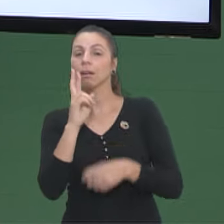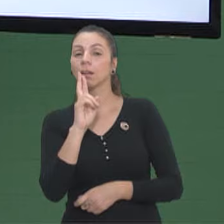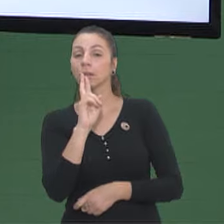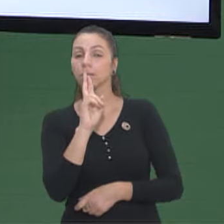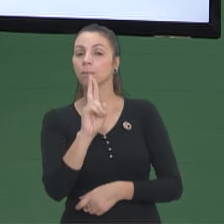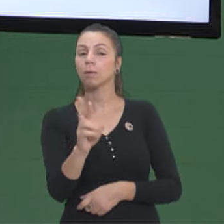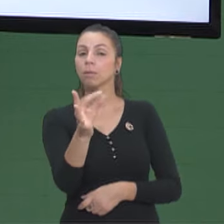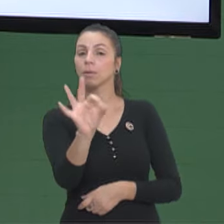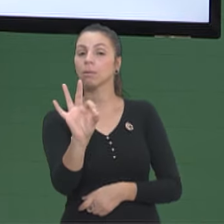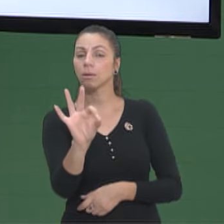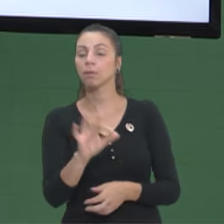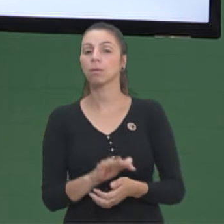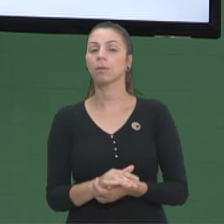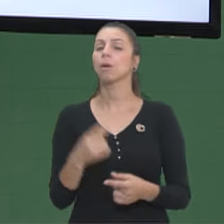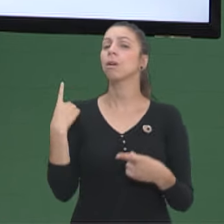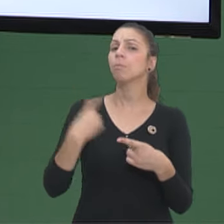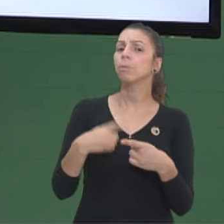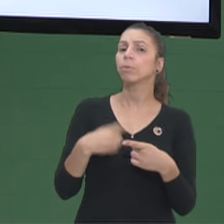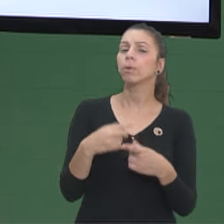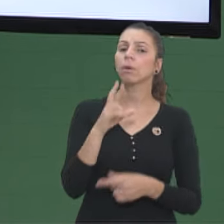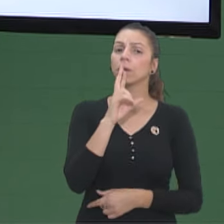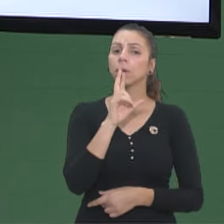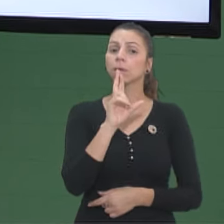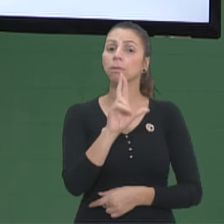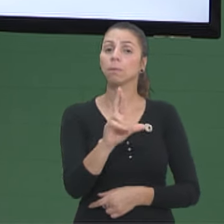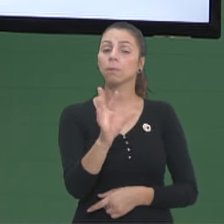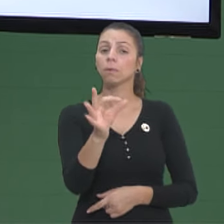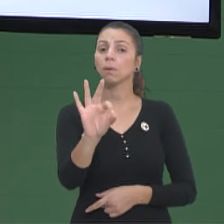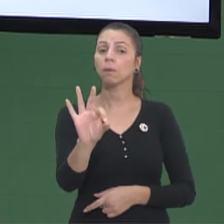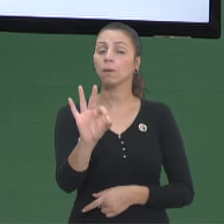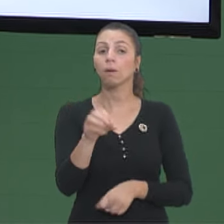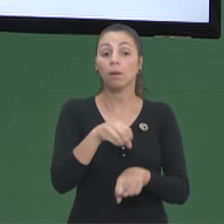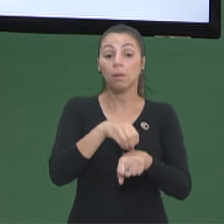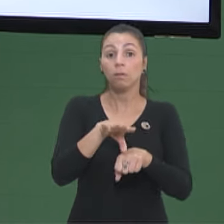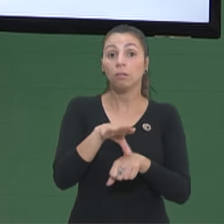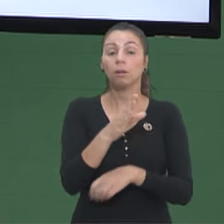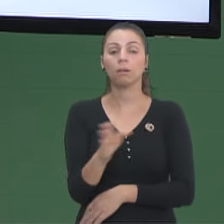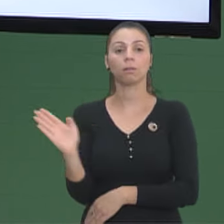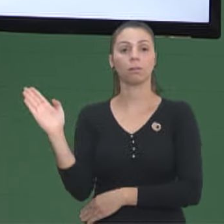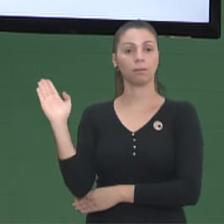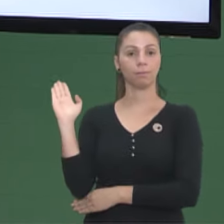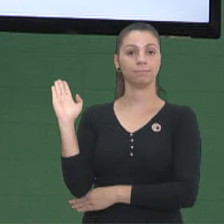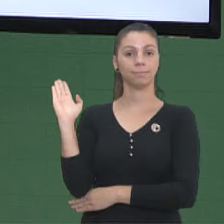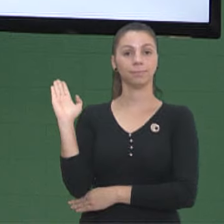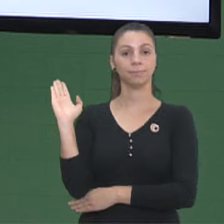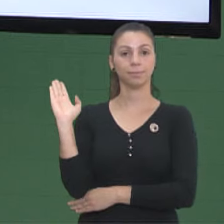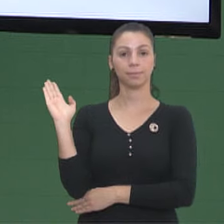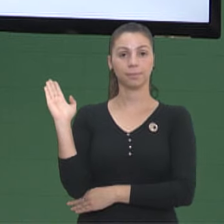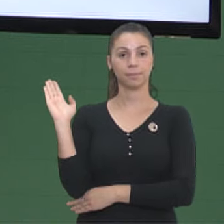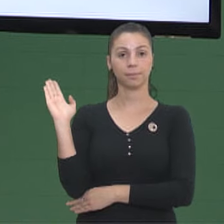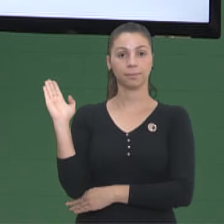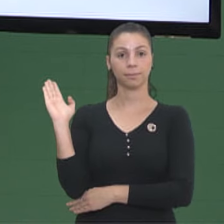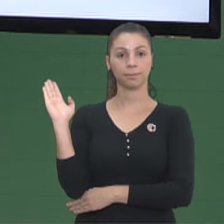a resposta certa vai estar aqui como dica na tela, tá bom? Uns minutinhos aí para vocês pensarem.